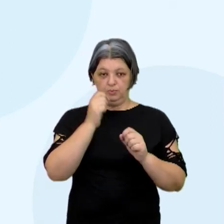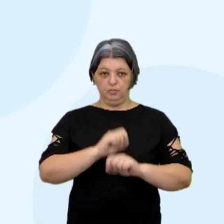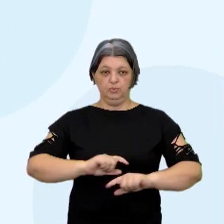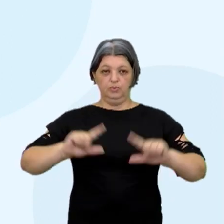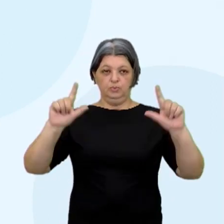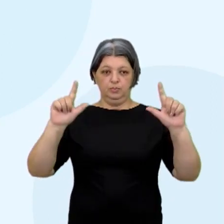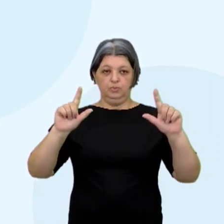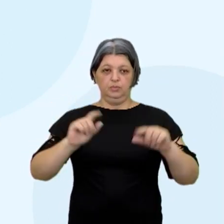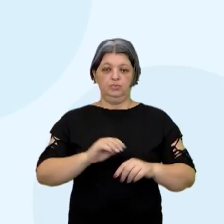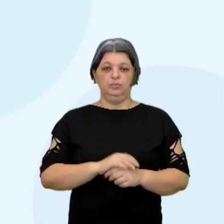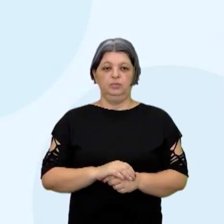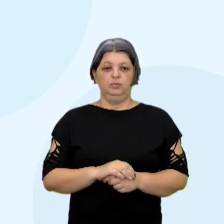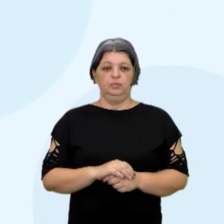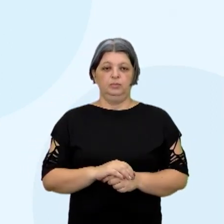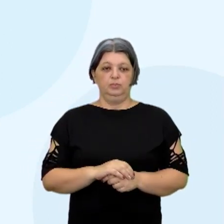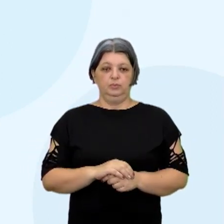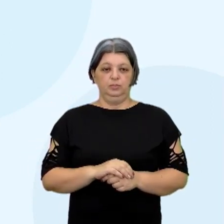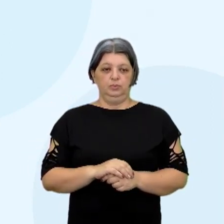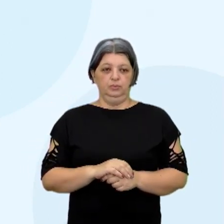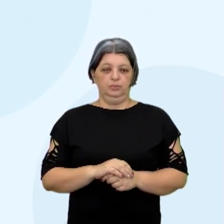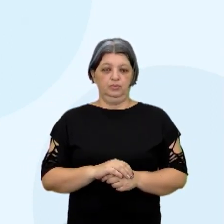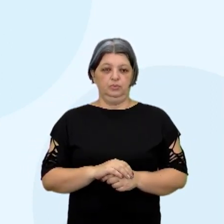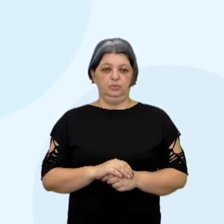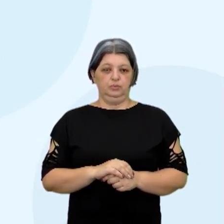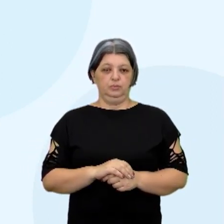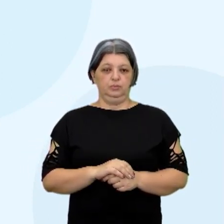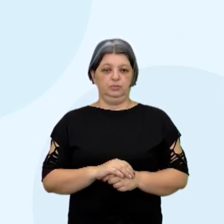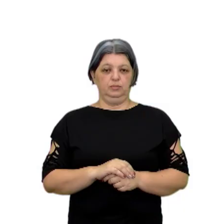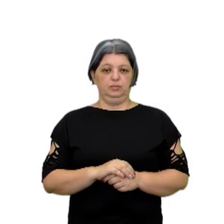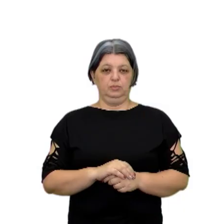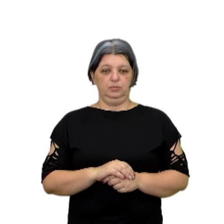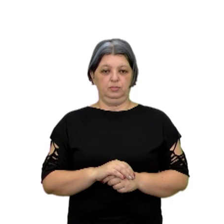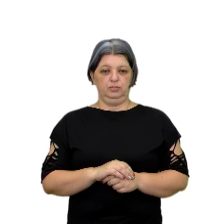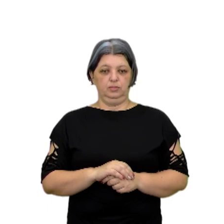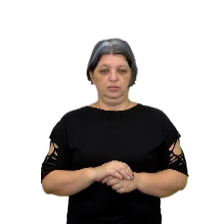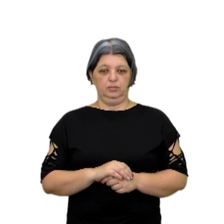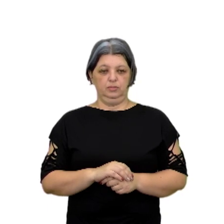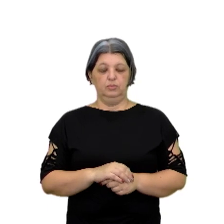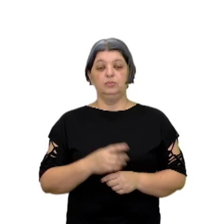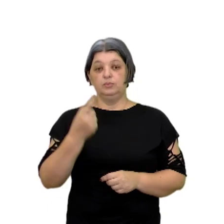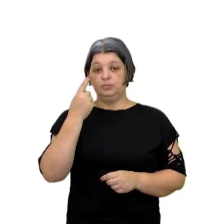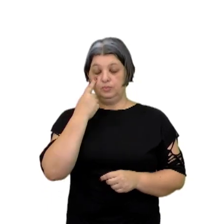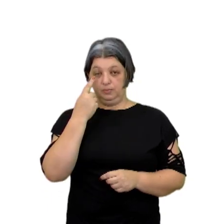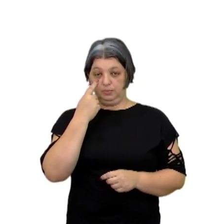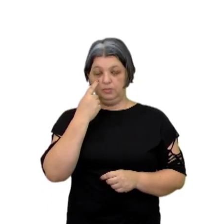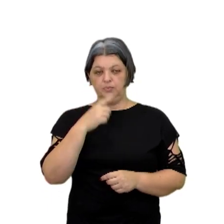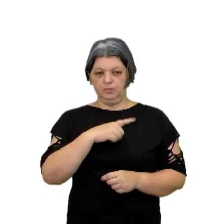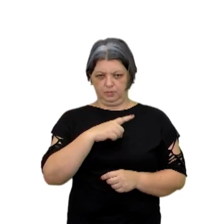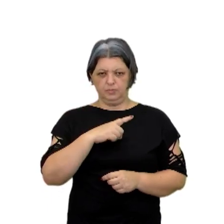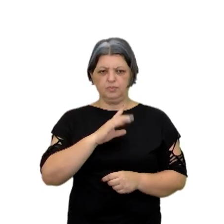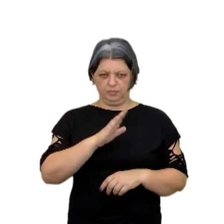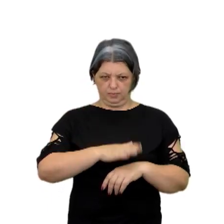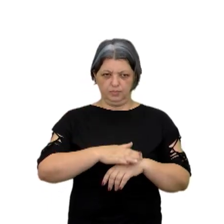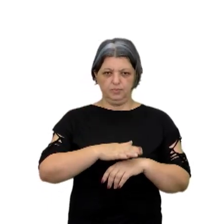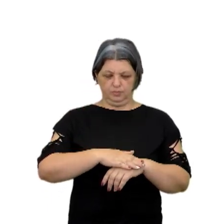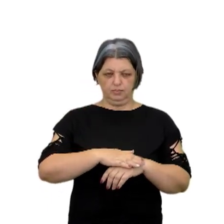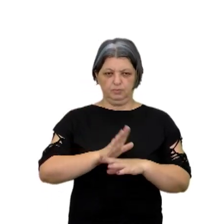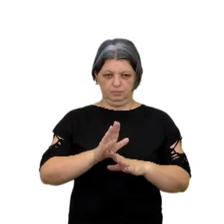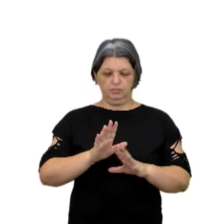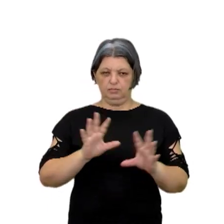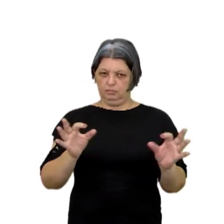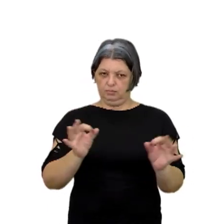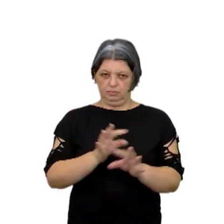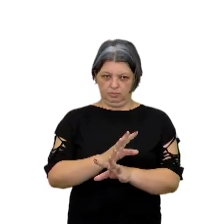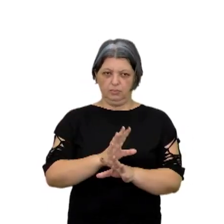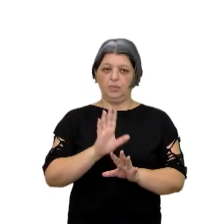Branco AC e eu abro eu quero fazer um outro ponto né Então veja a gente já fez a equação é assim